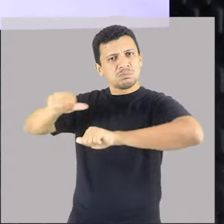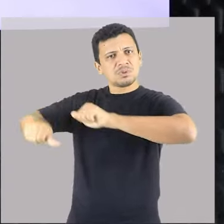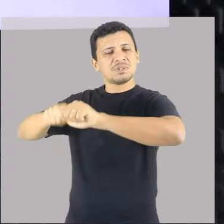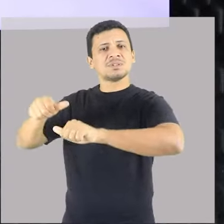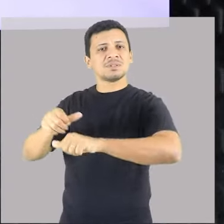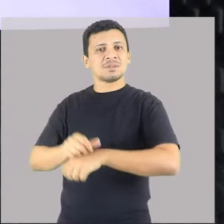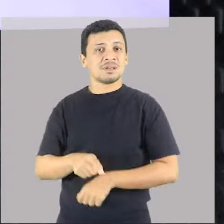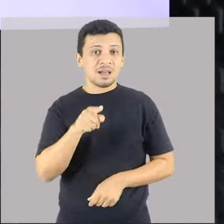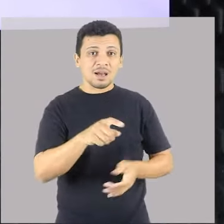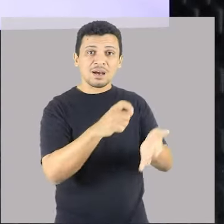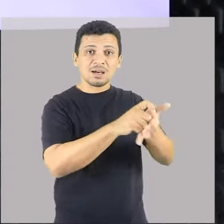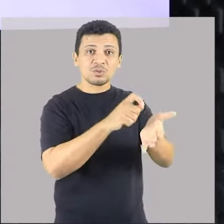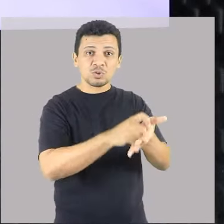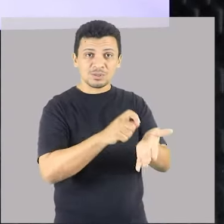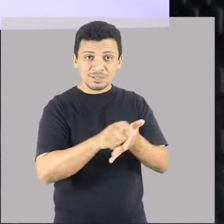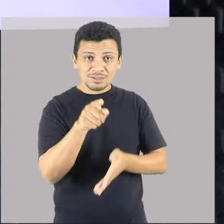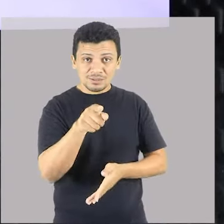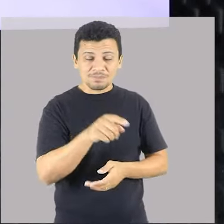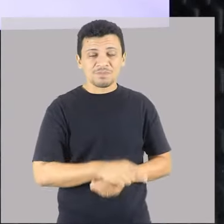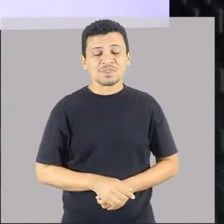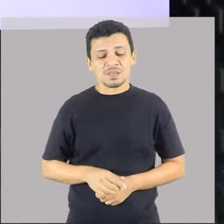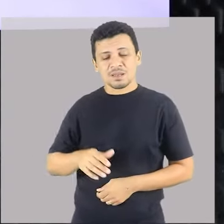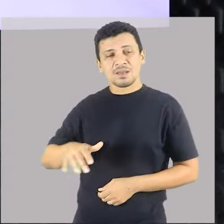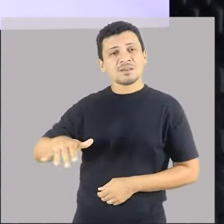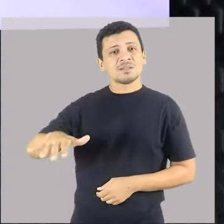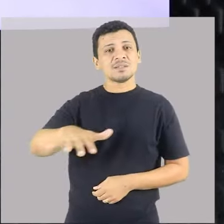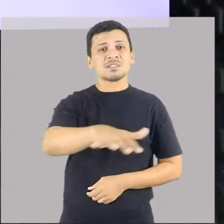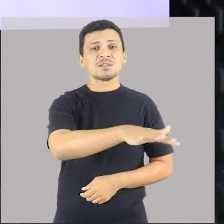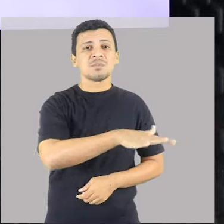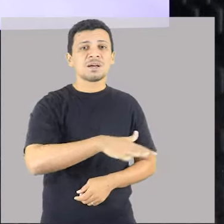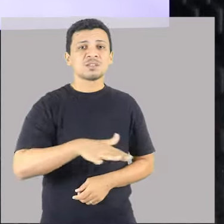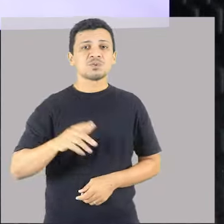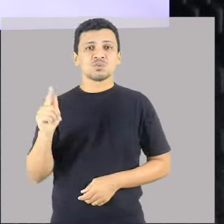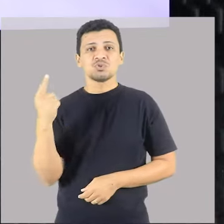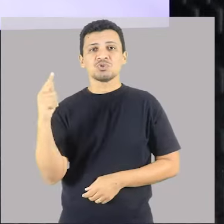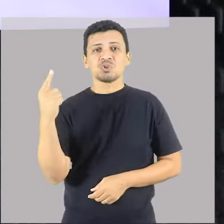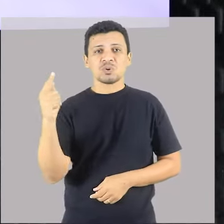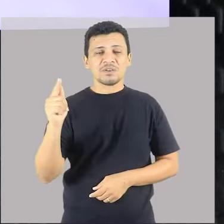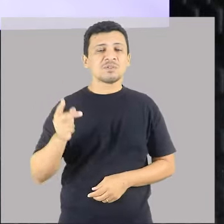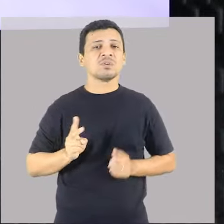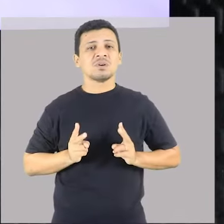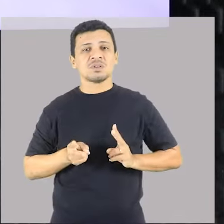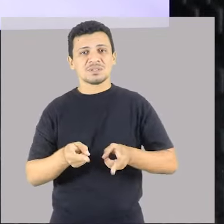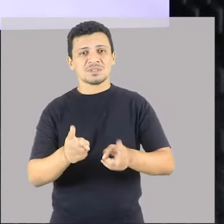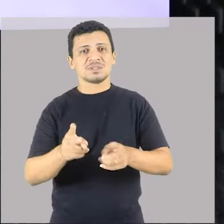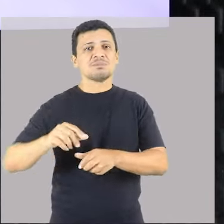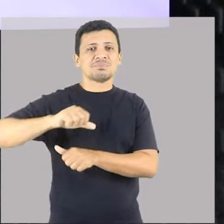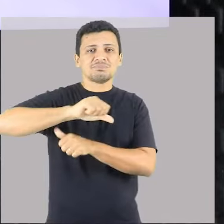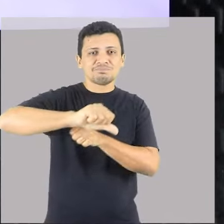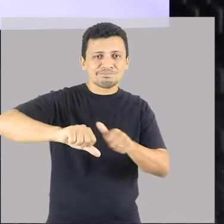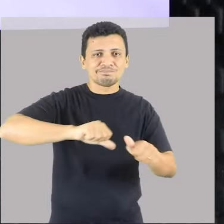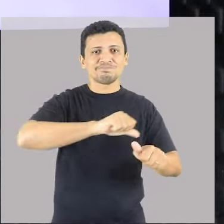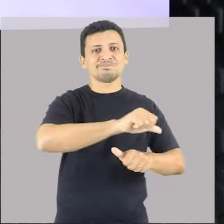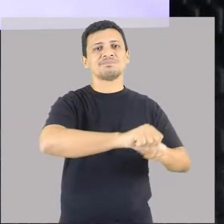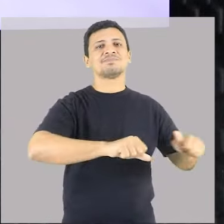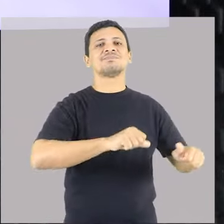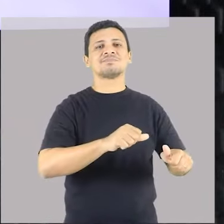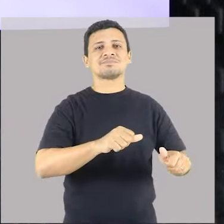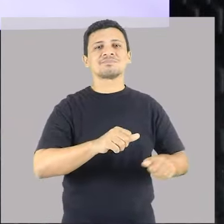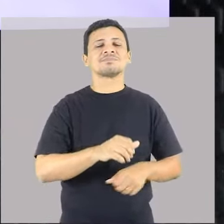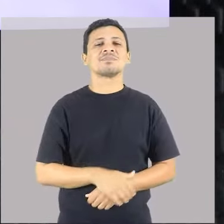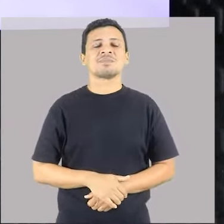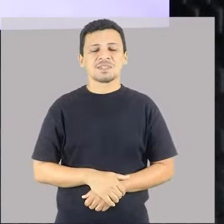anota aí que o espaço geográfico é um elemento emconstante transformação tá o espaço geográfico